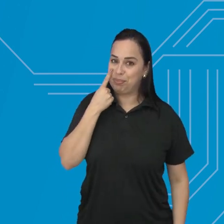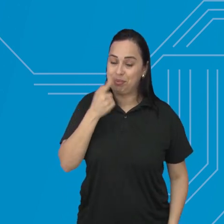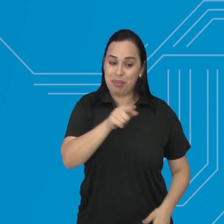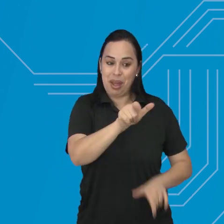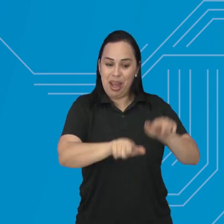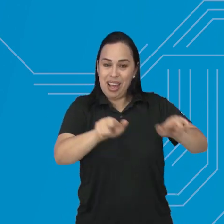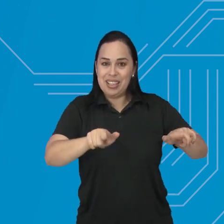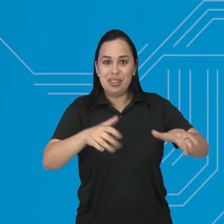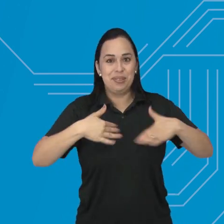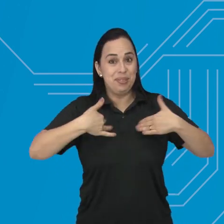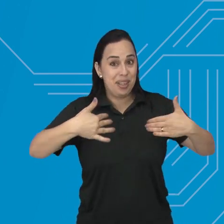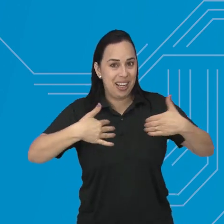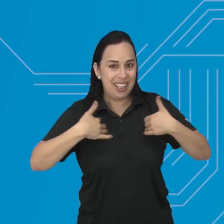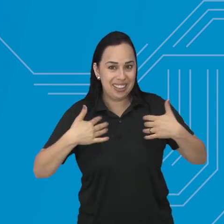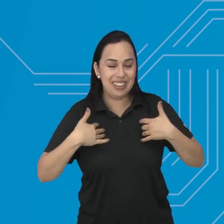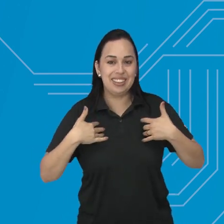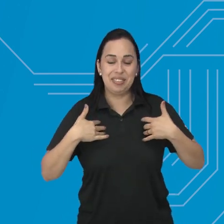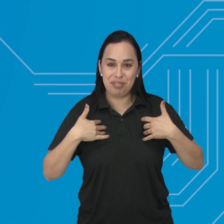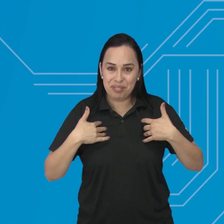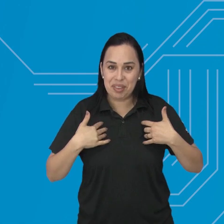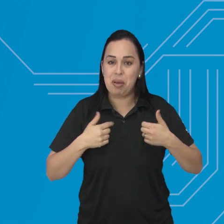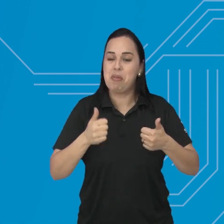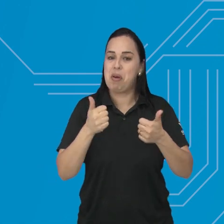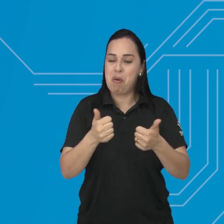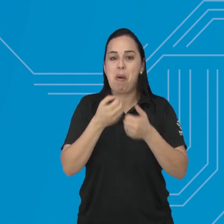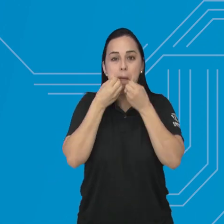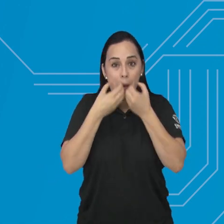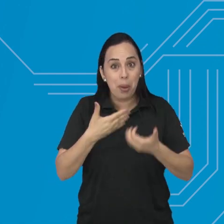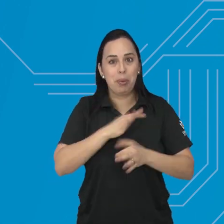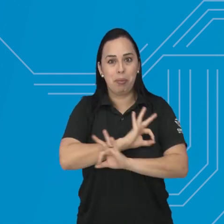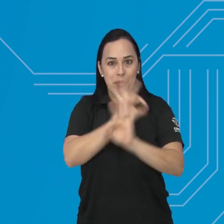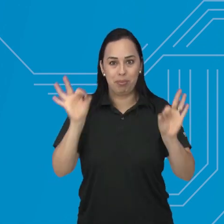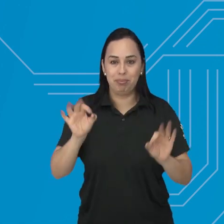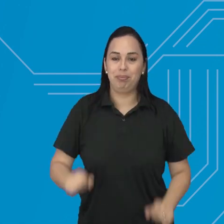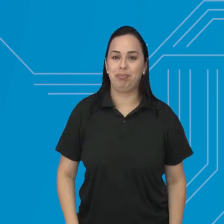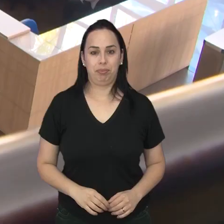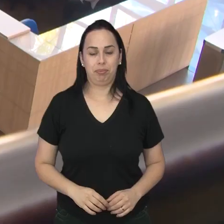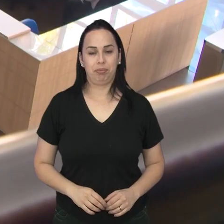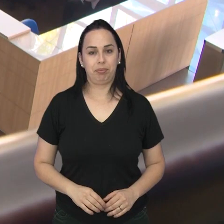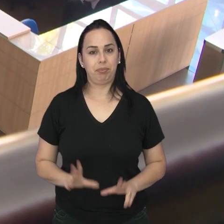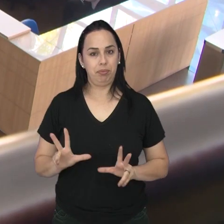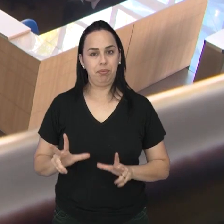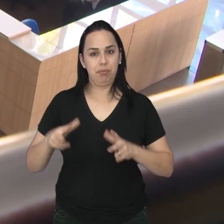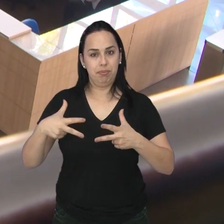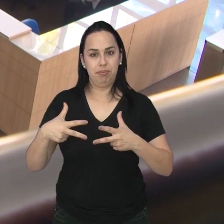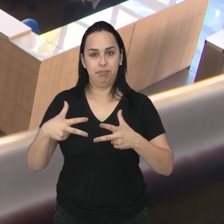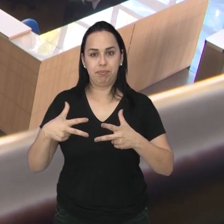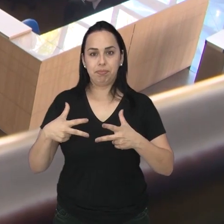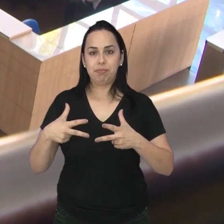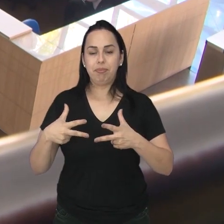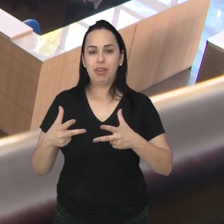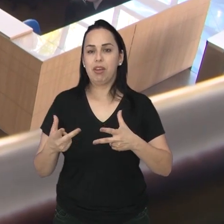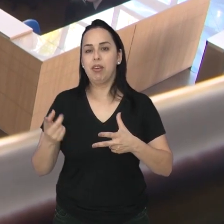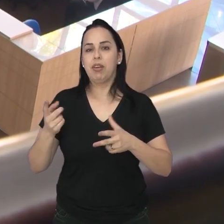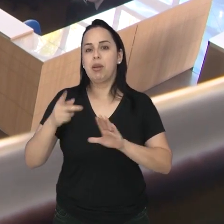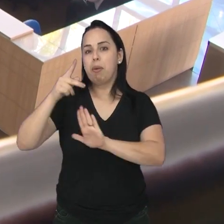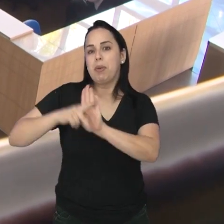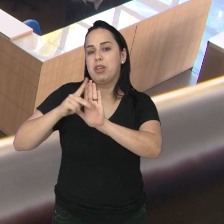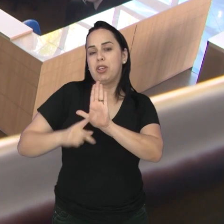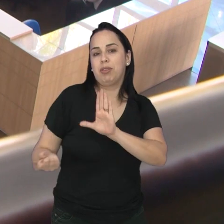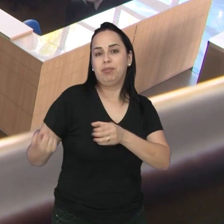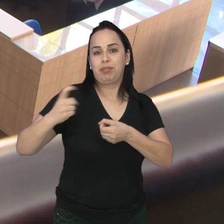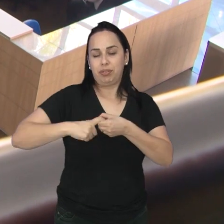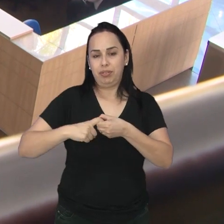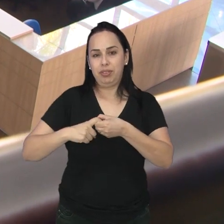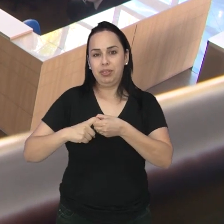se depender da animação da criançada, a atividade valeu muito a pena. A Câmara Municipal retomou o programa